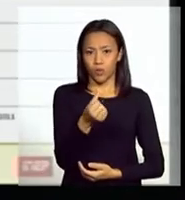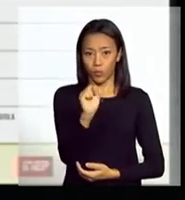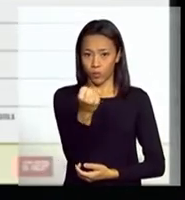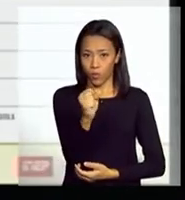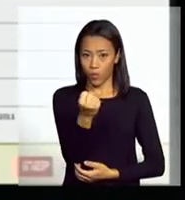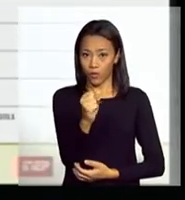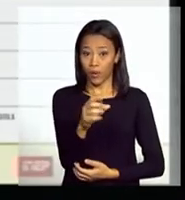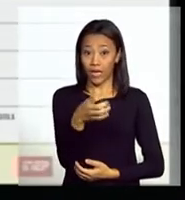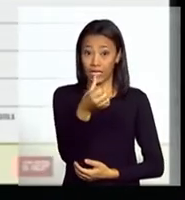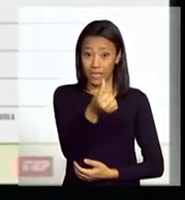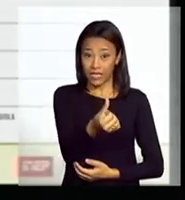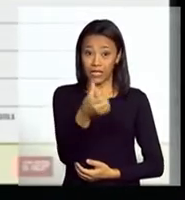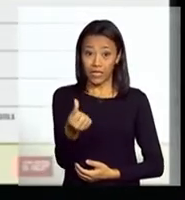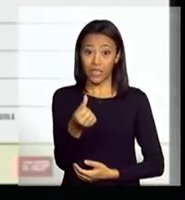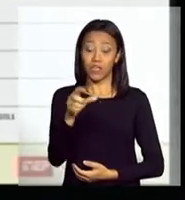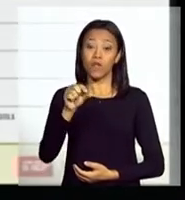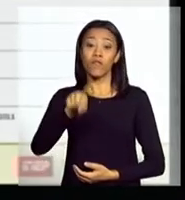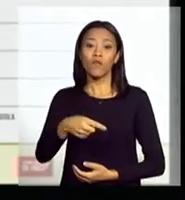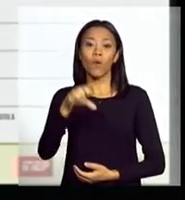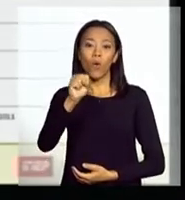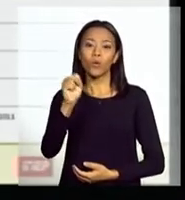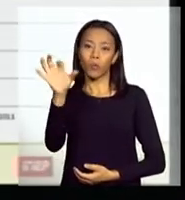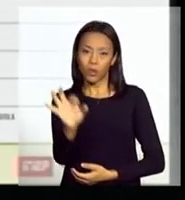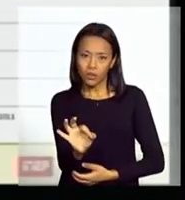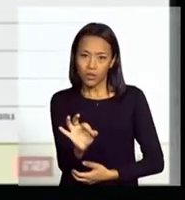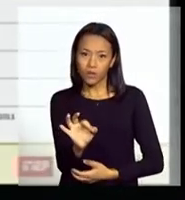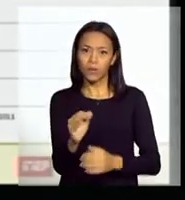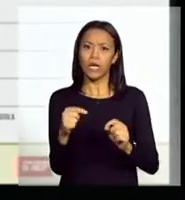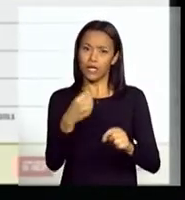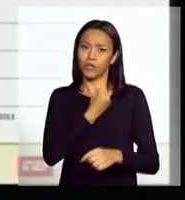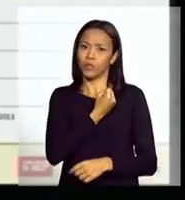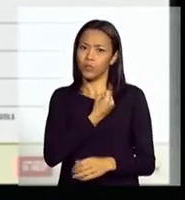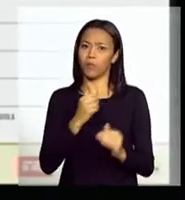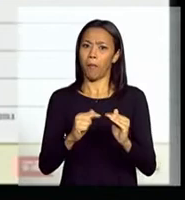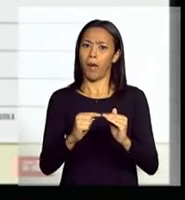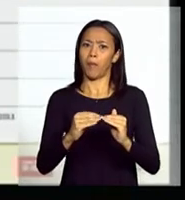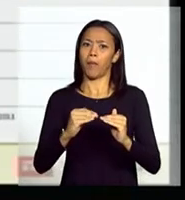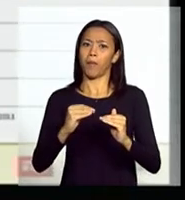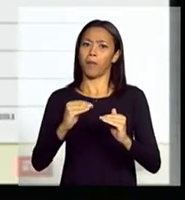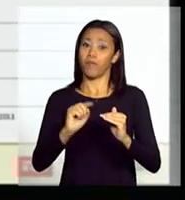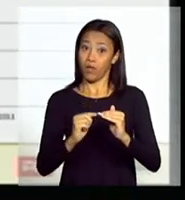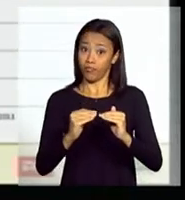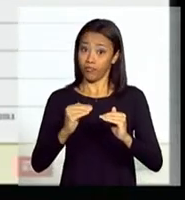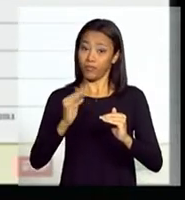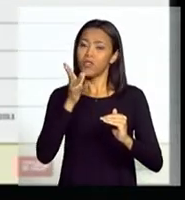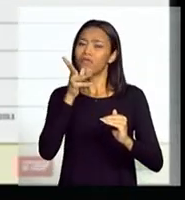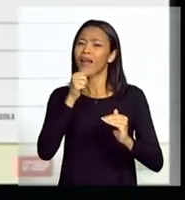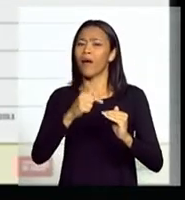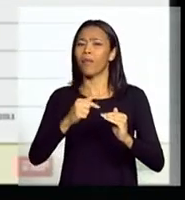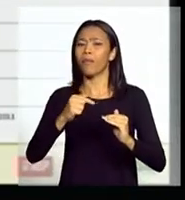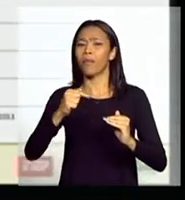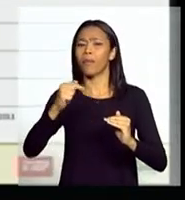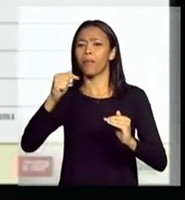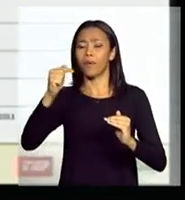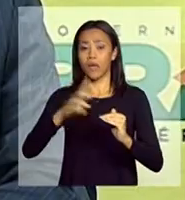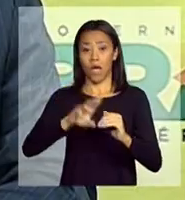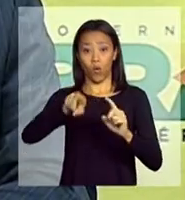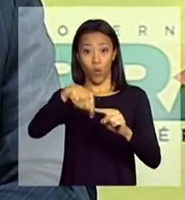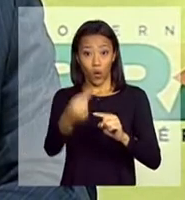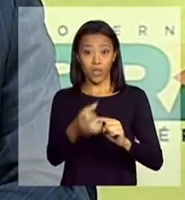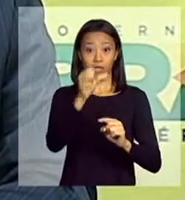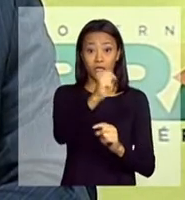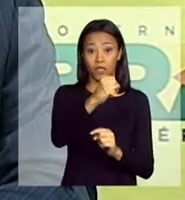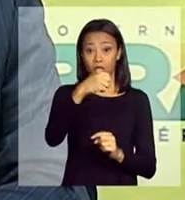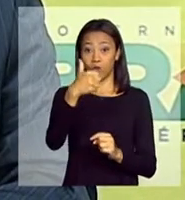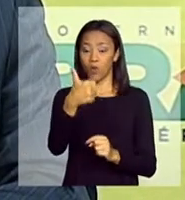2008 era 66,8 por centro vinha crescendo a um ritmo relativamente lento nós passamos para